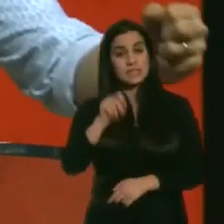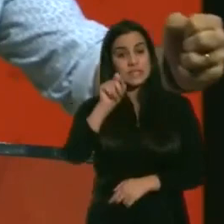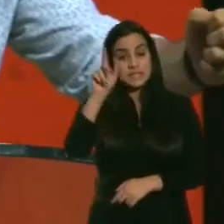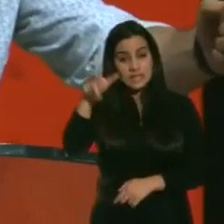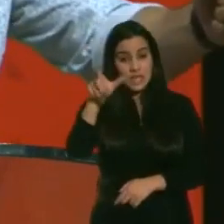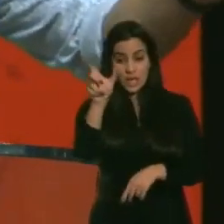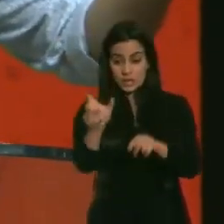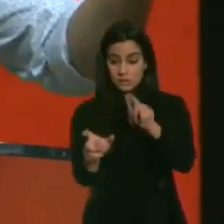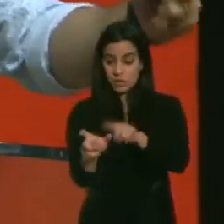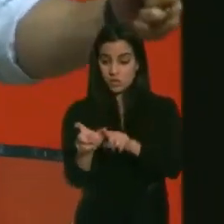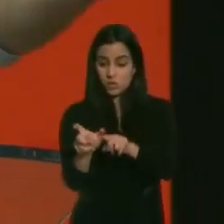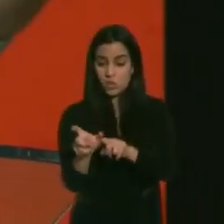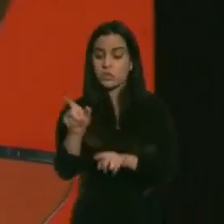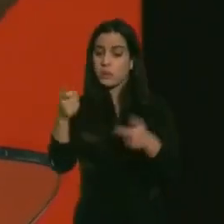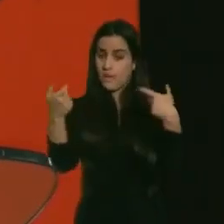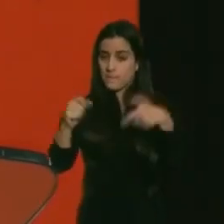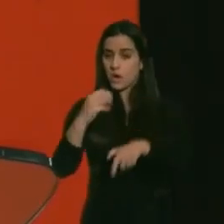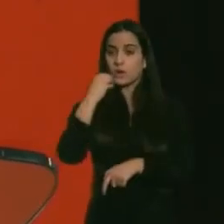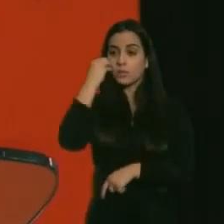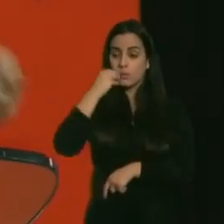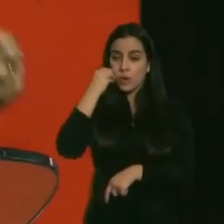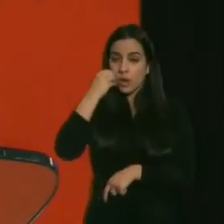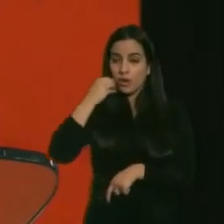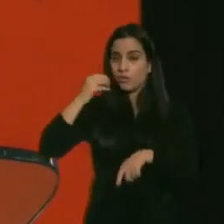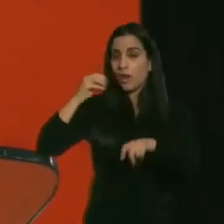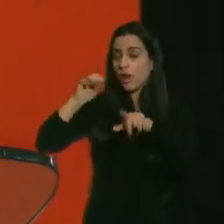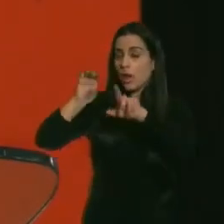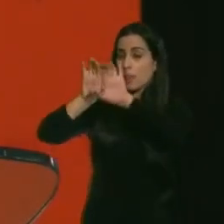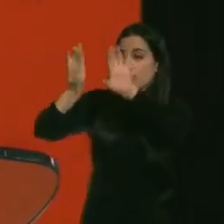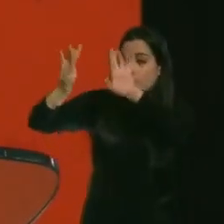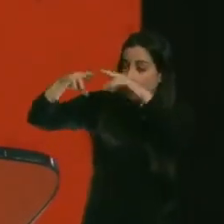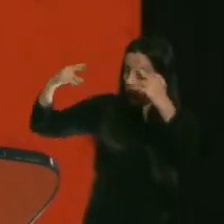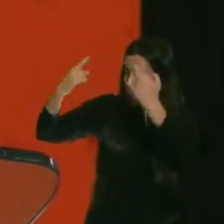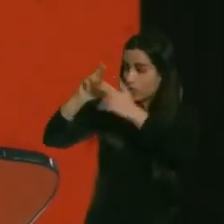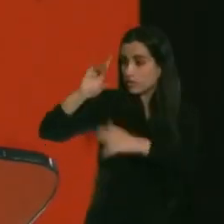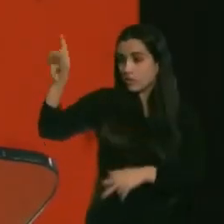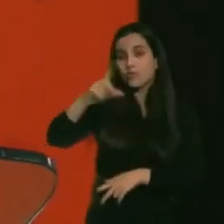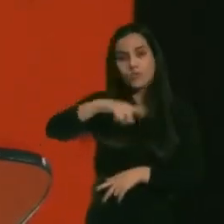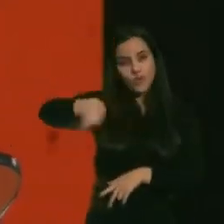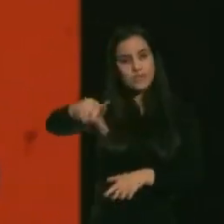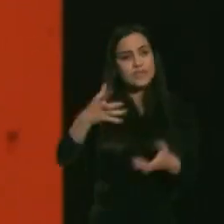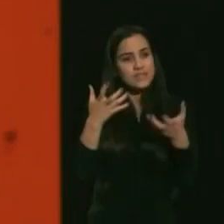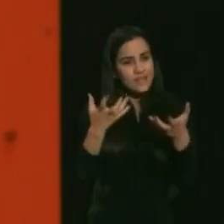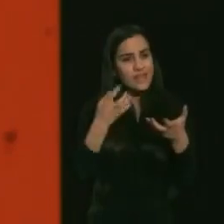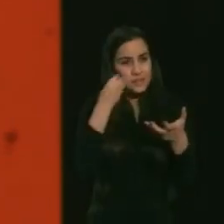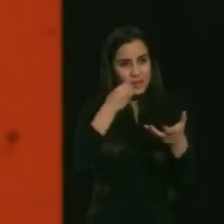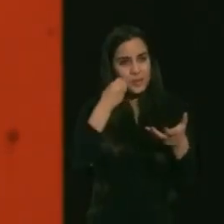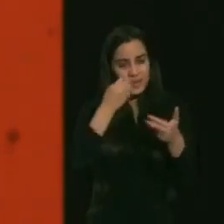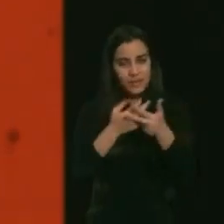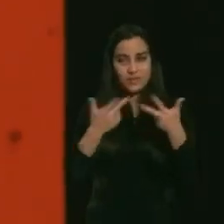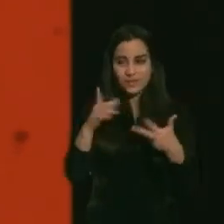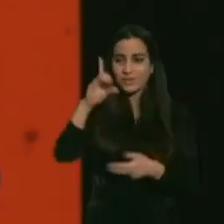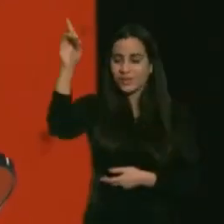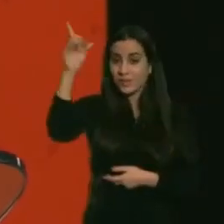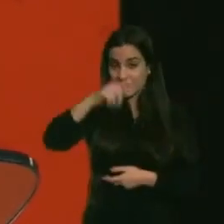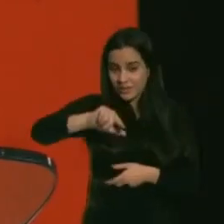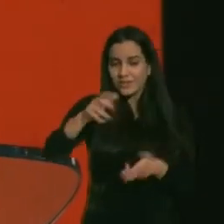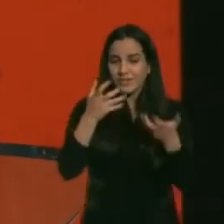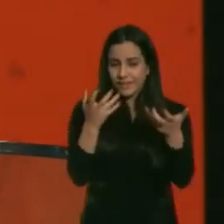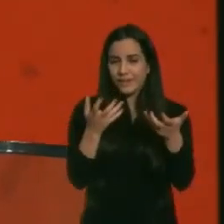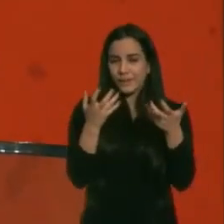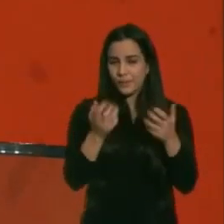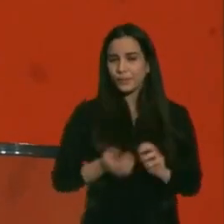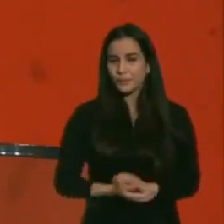são aqueles que podem provar as delícias de Deus. Quantos querem provar isso aqui? Quantos querem